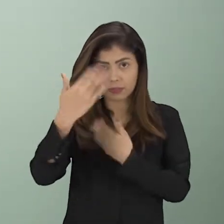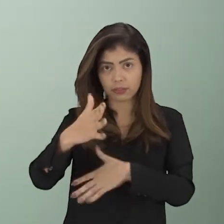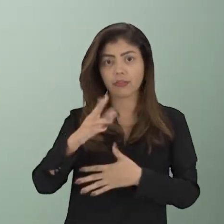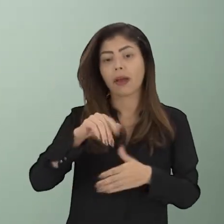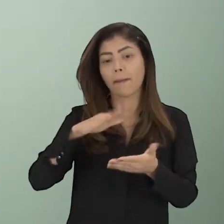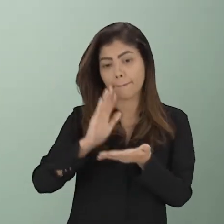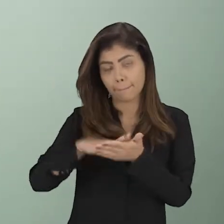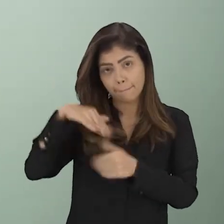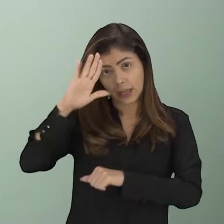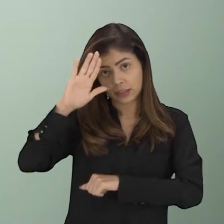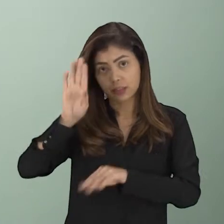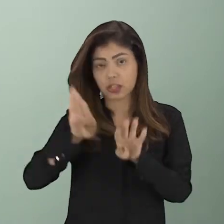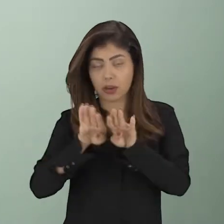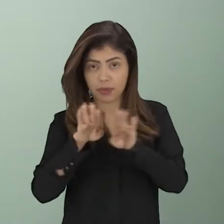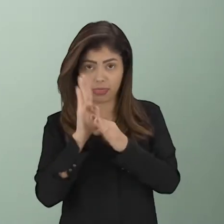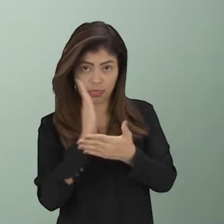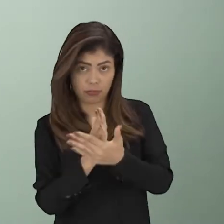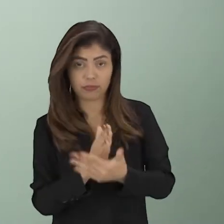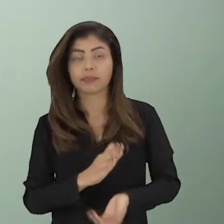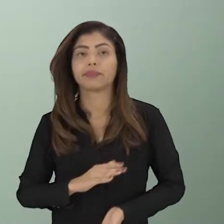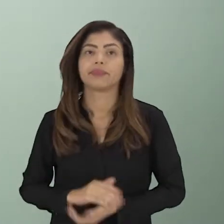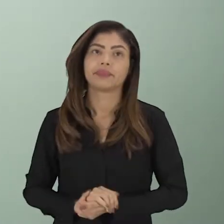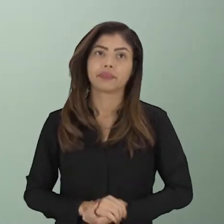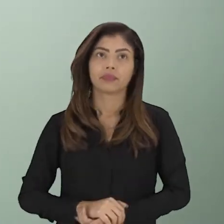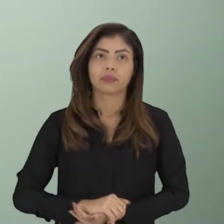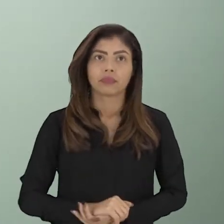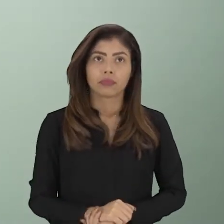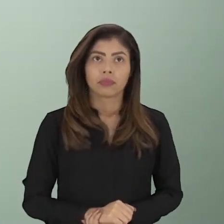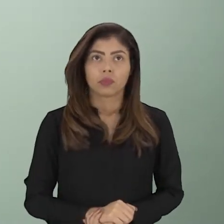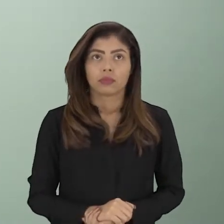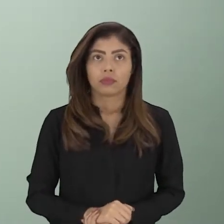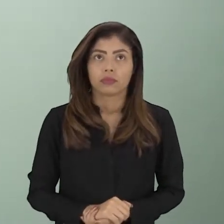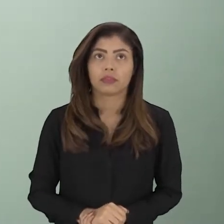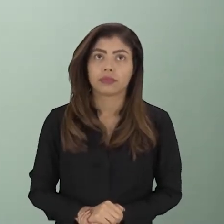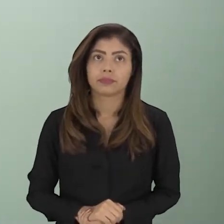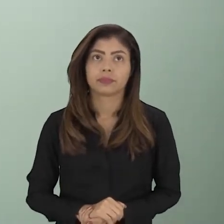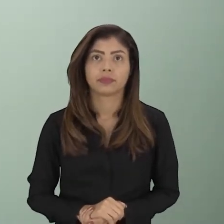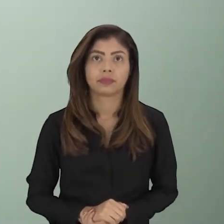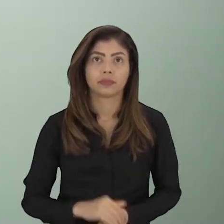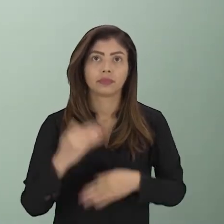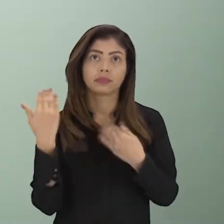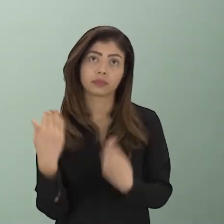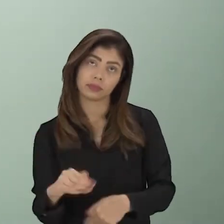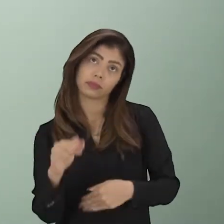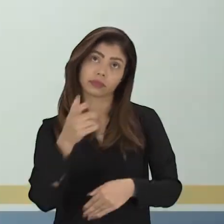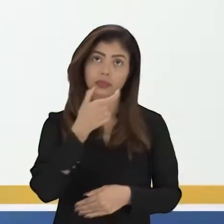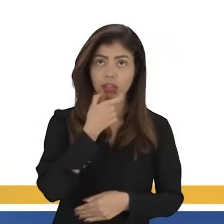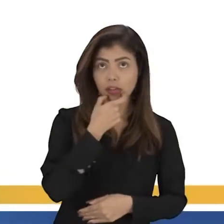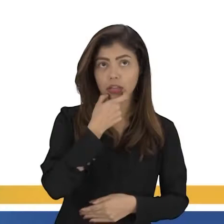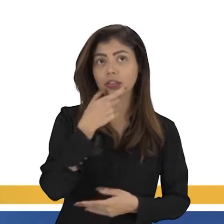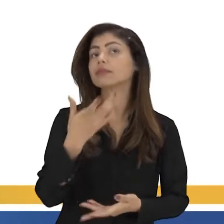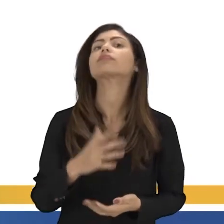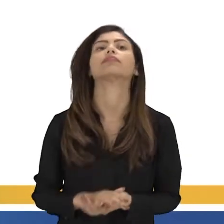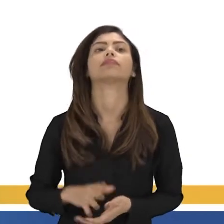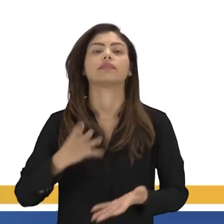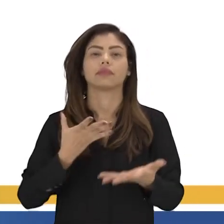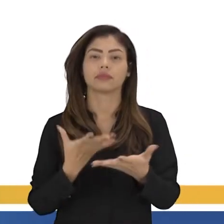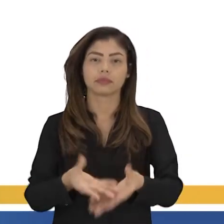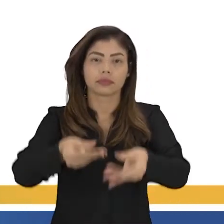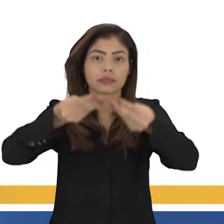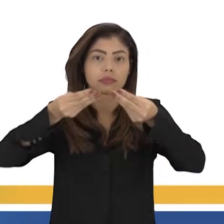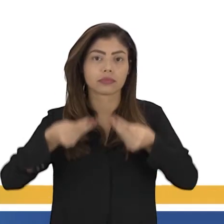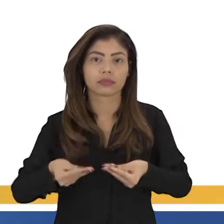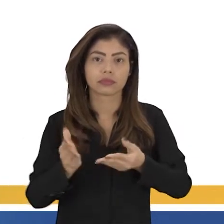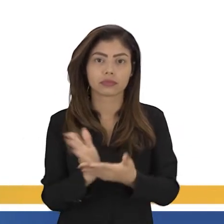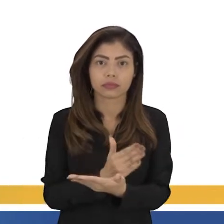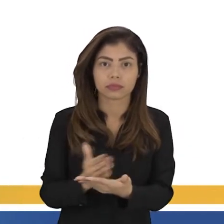mais da metade. Vai te dar muita chance. E a prova de inglês em si? Você vai receber um